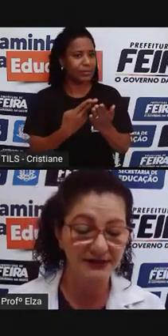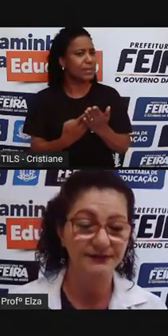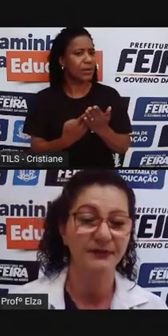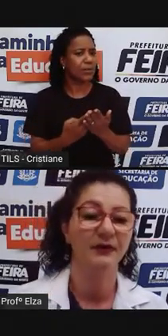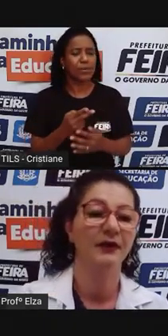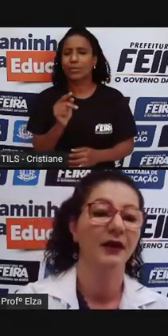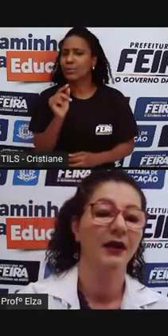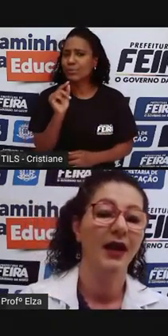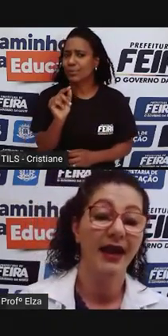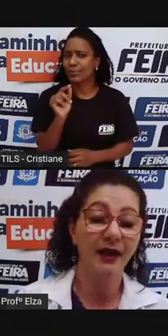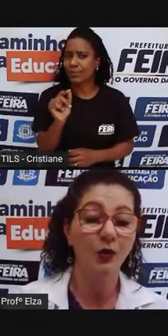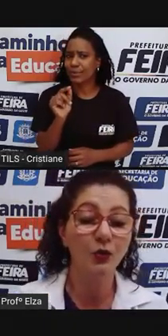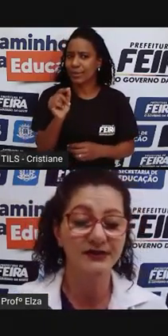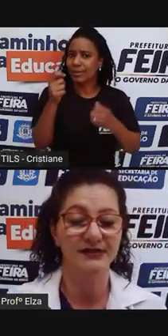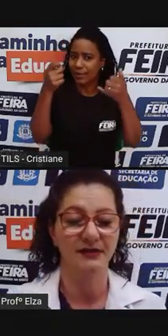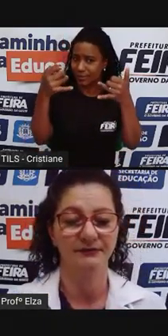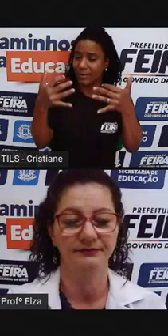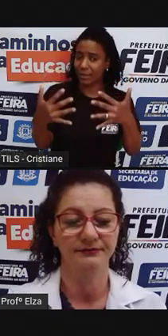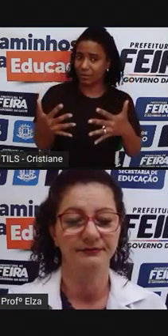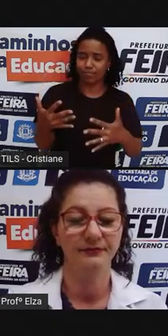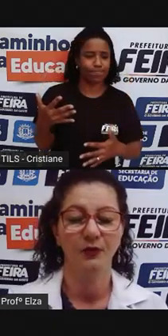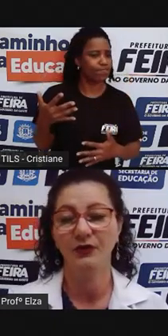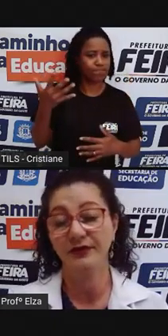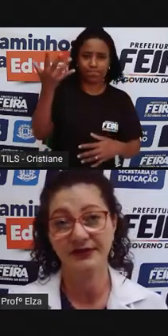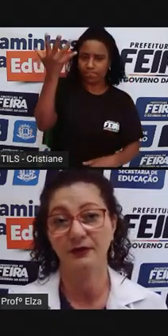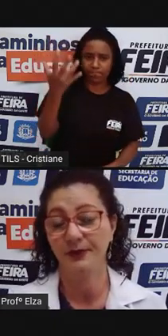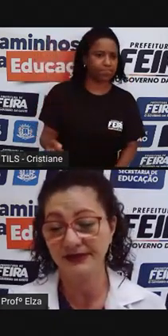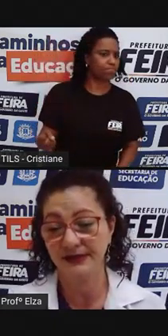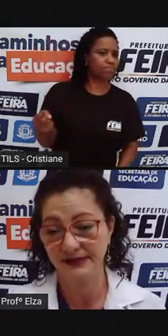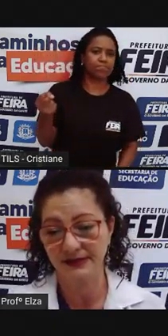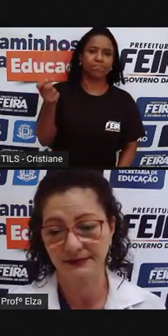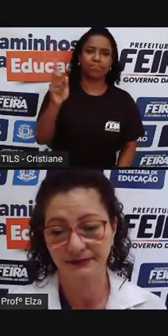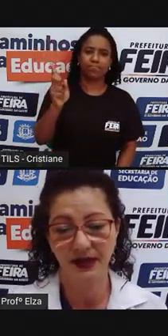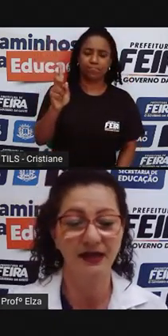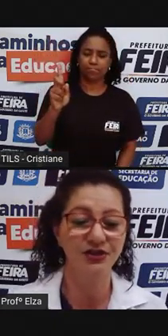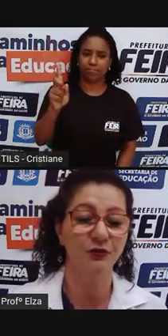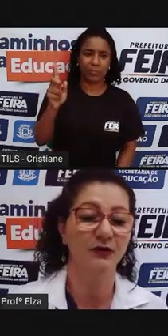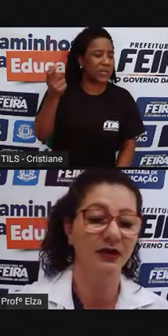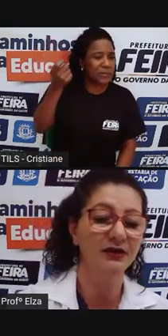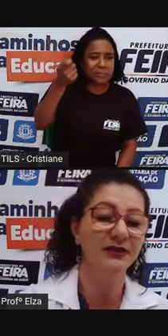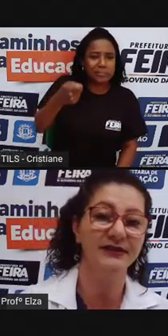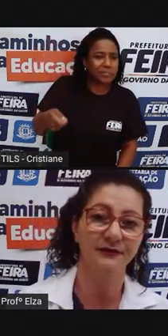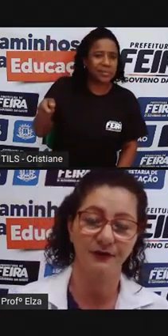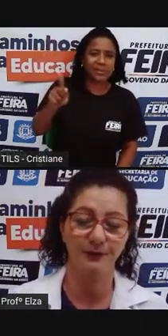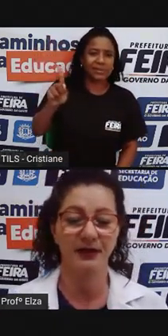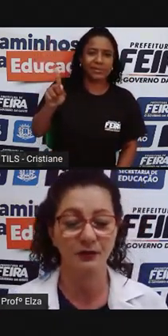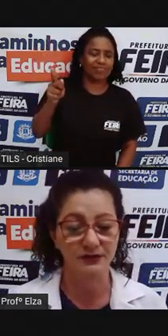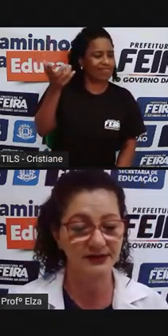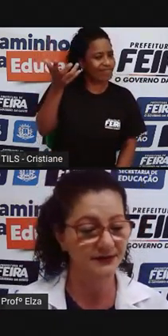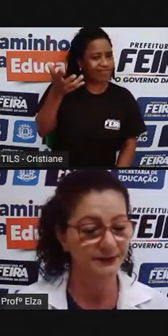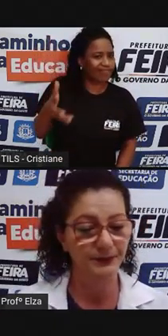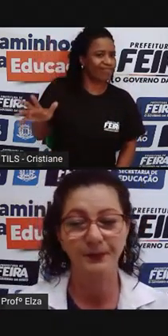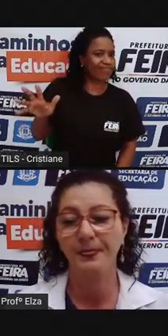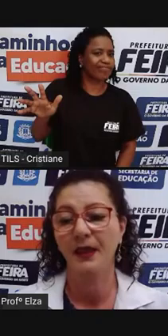diz? Recuse o que você não precisa. Este é um grande desafio para